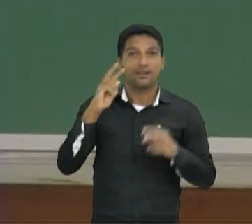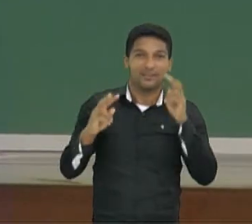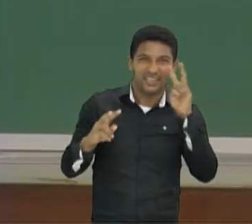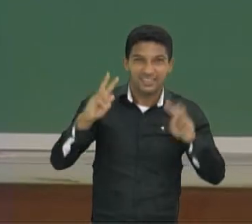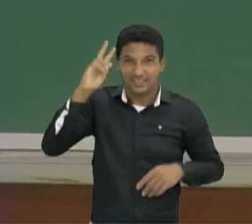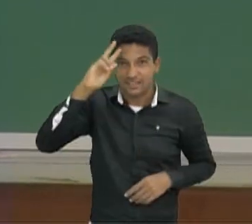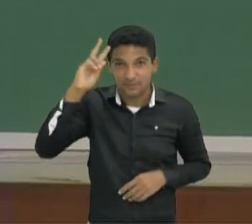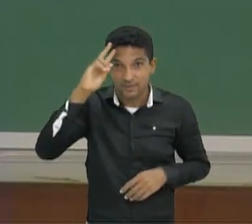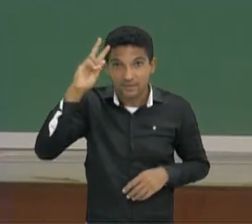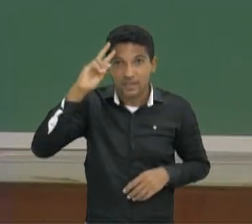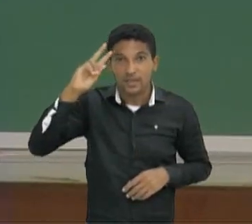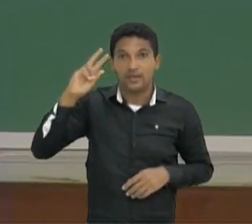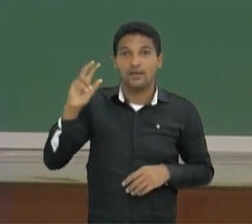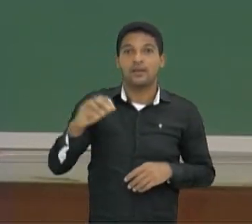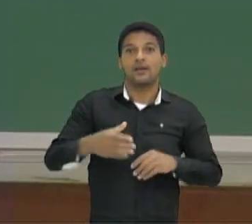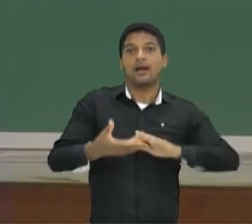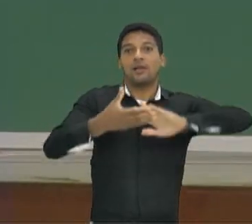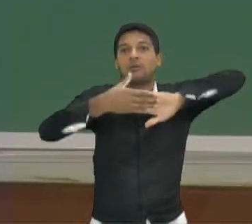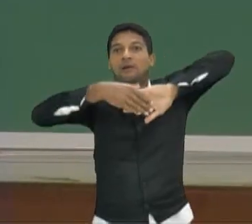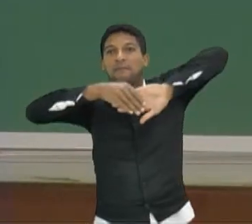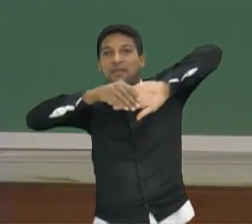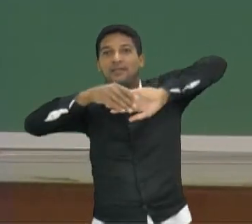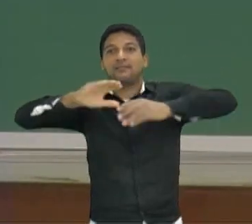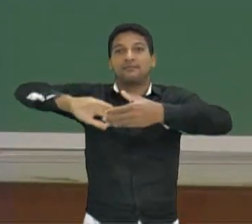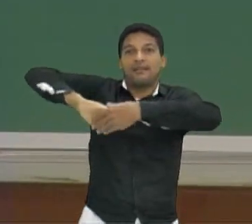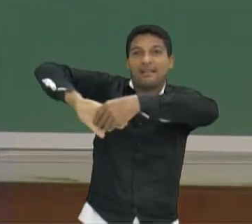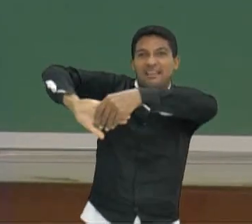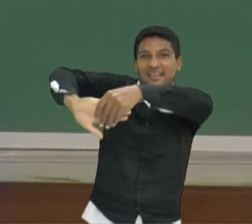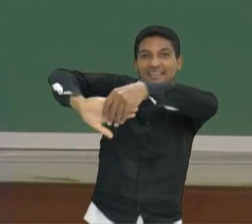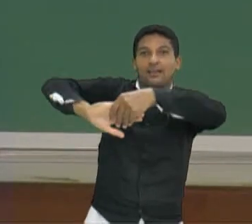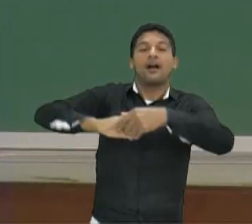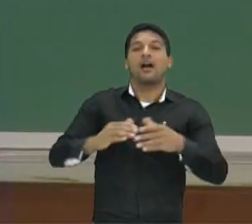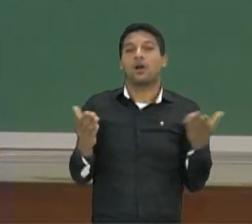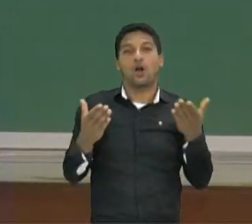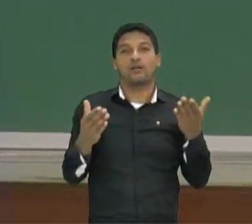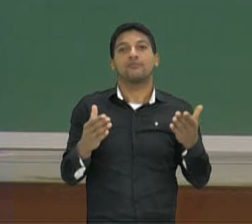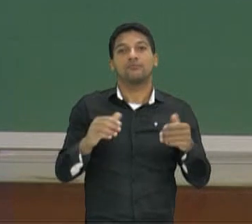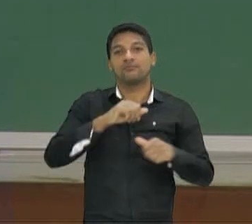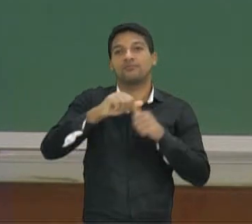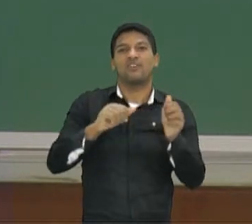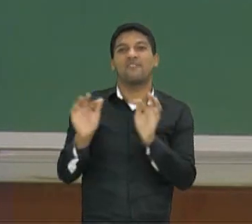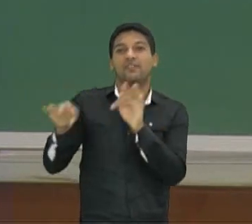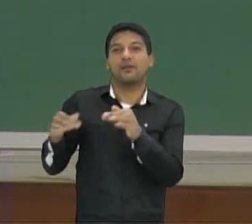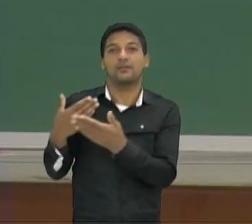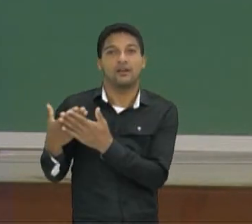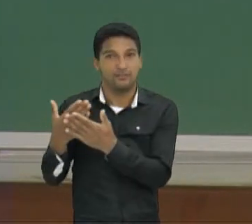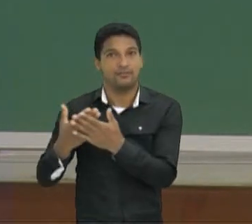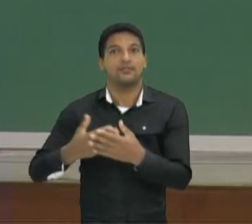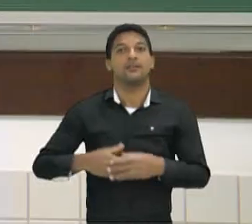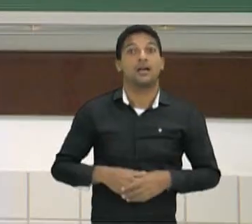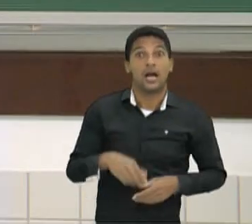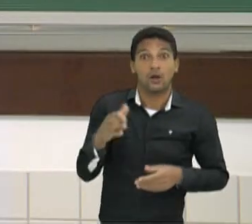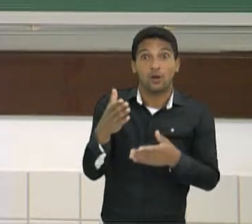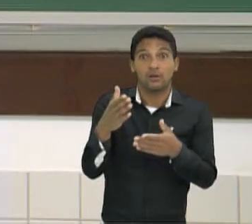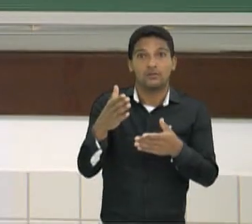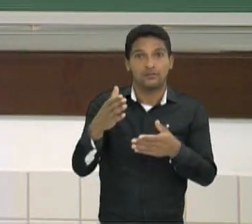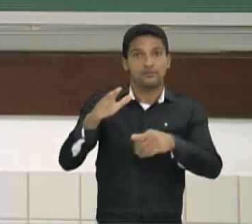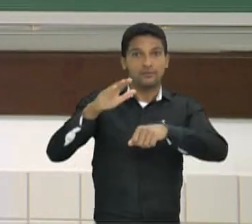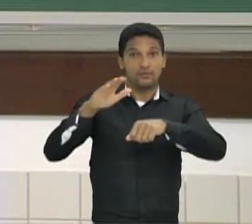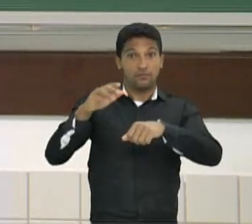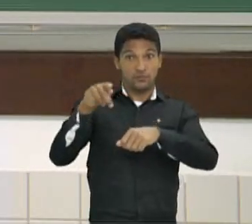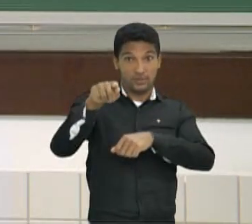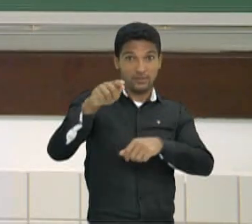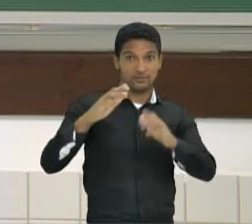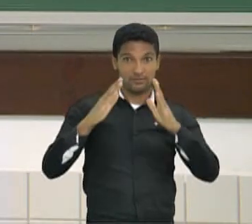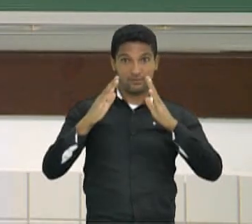aquele movimento, nós vamos deixar para o final da aula. Então você que está em casa, você que está acompanhando as aulas, você vai ter um tempo maior